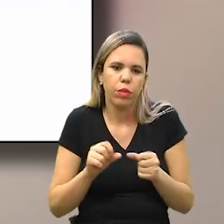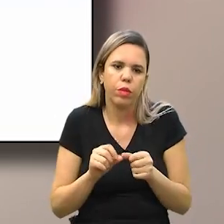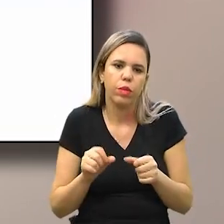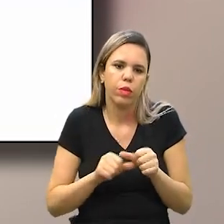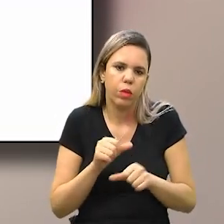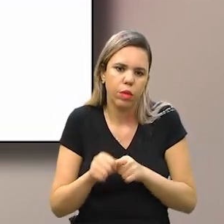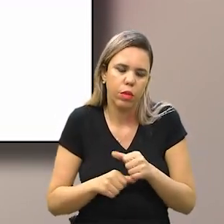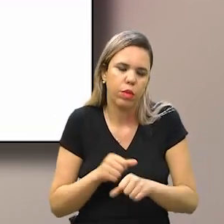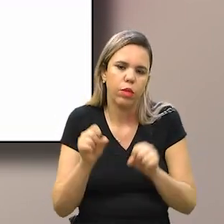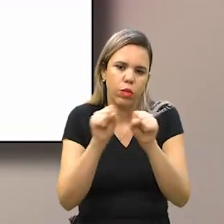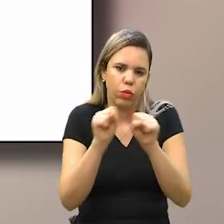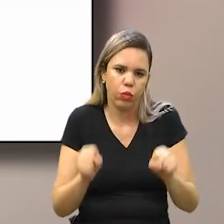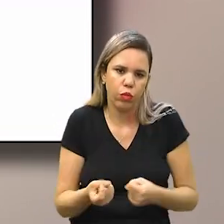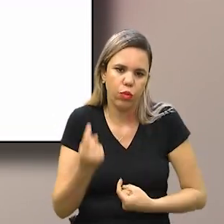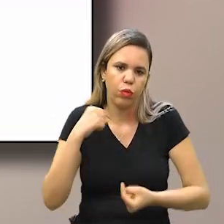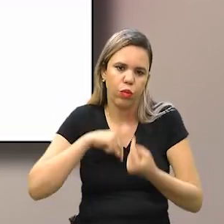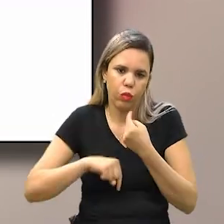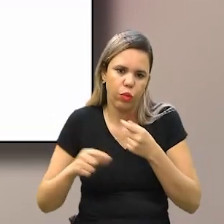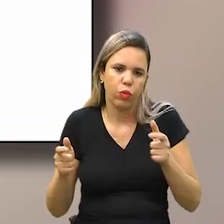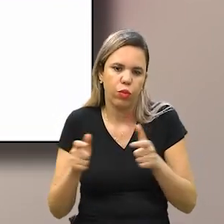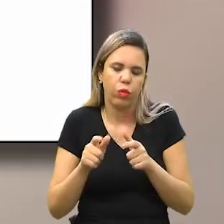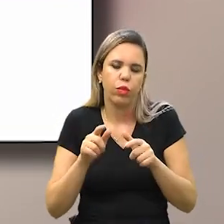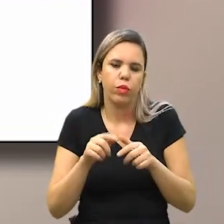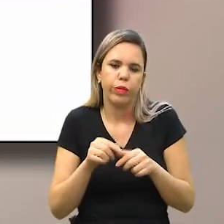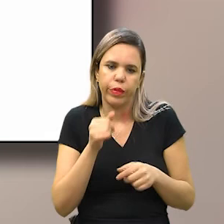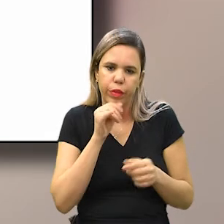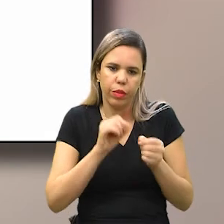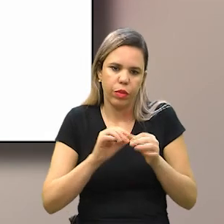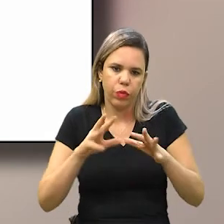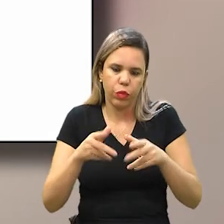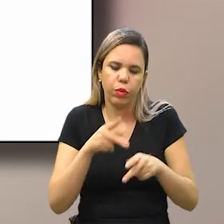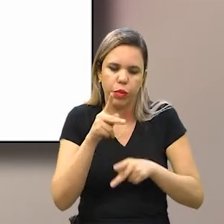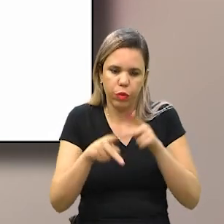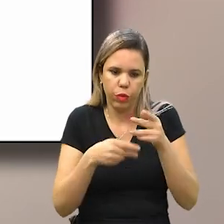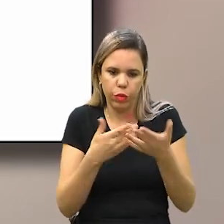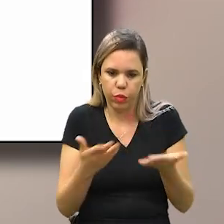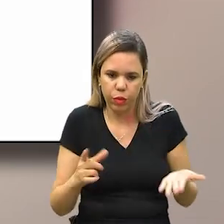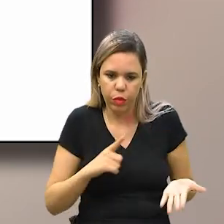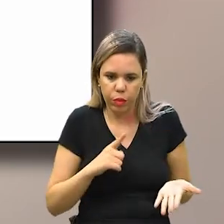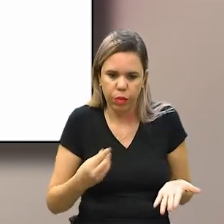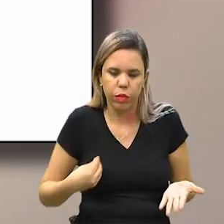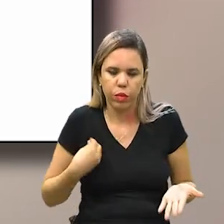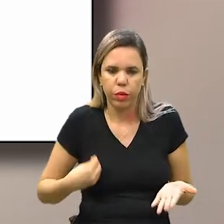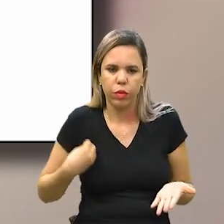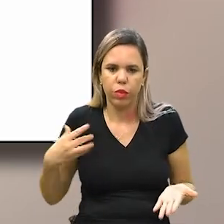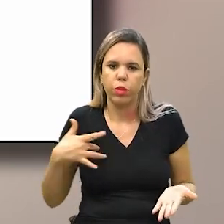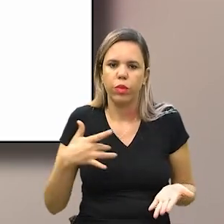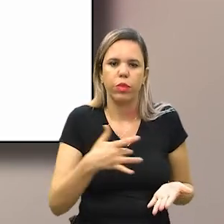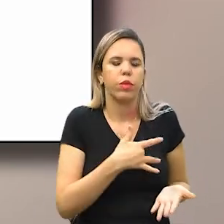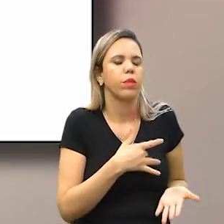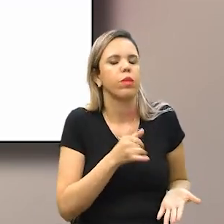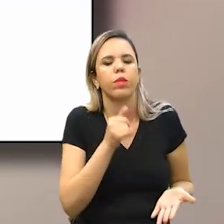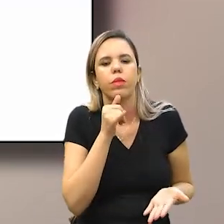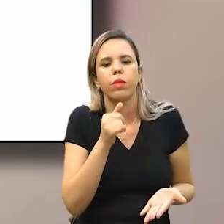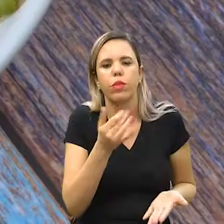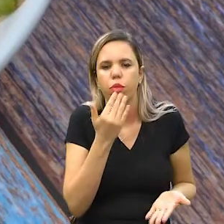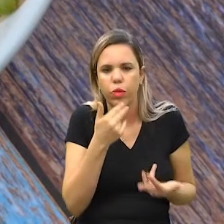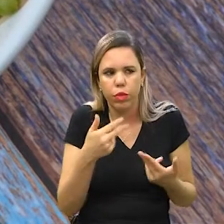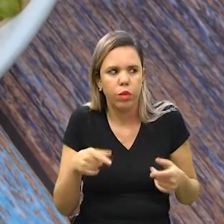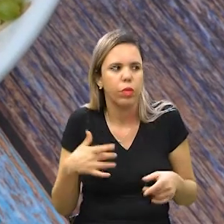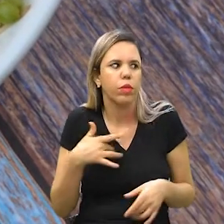pode levar a uma alteração do sistema imunológico. Então, tudo que faça com que o indivíduo tenha uma vida saudável, dentre